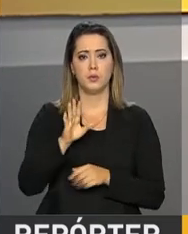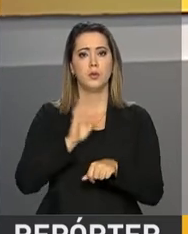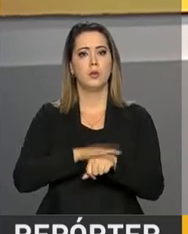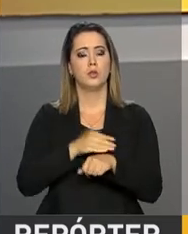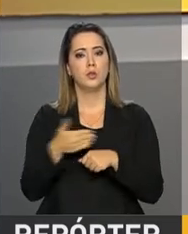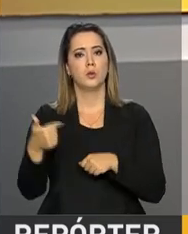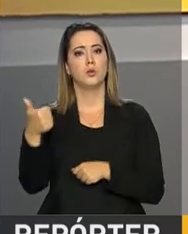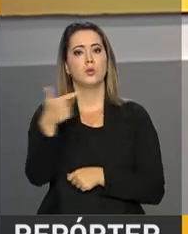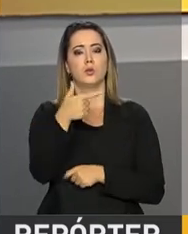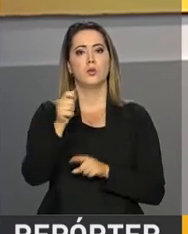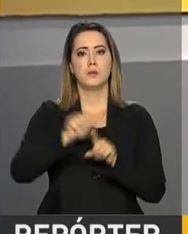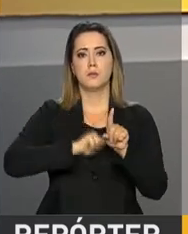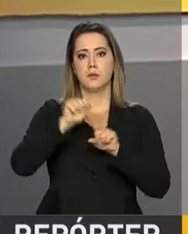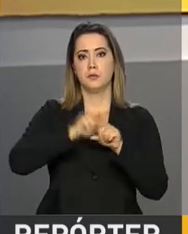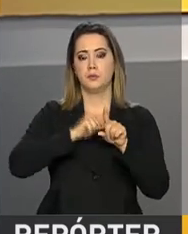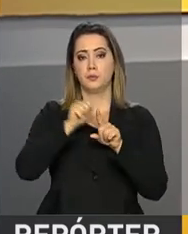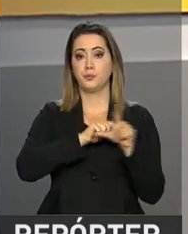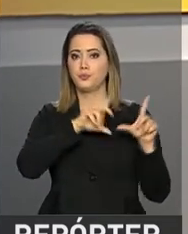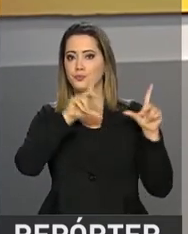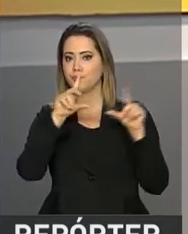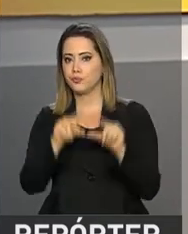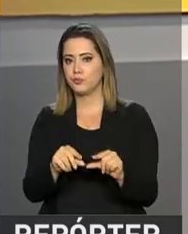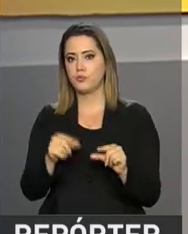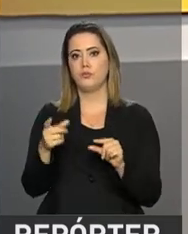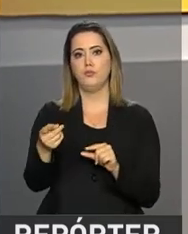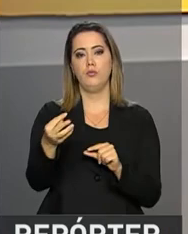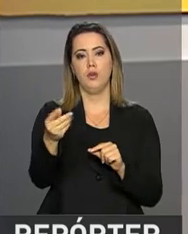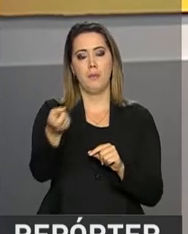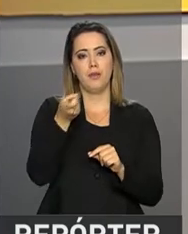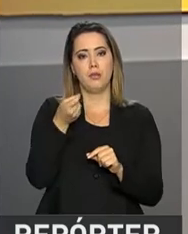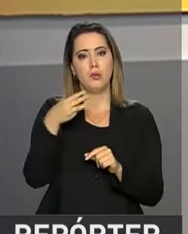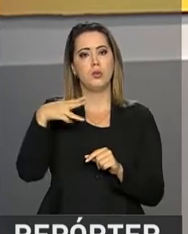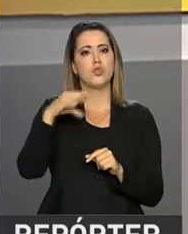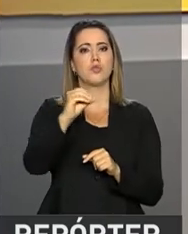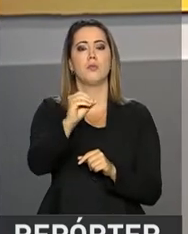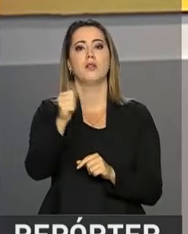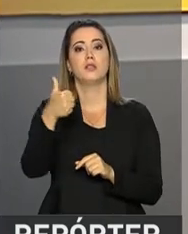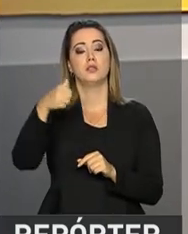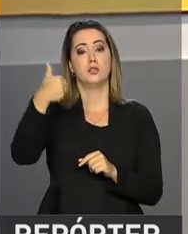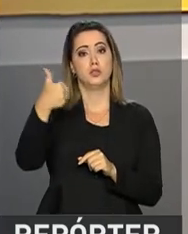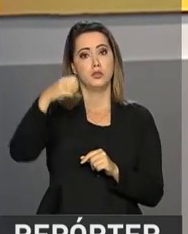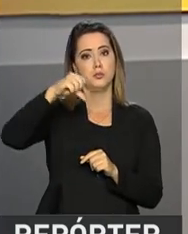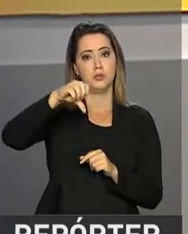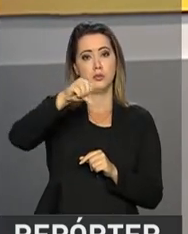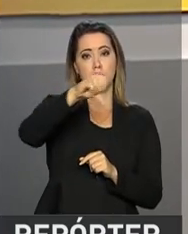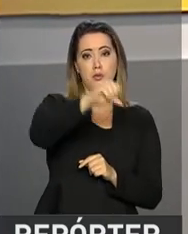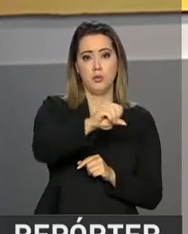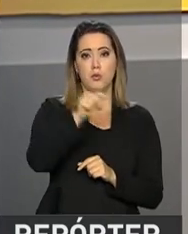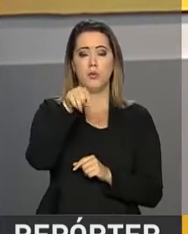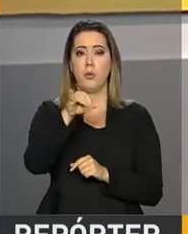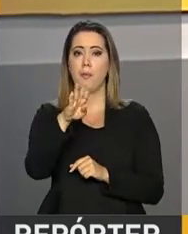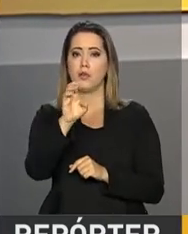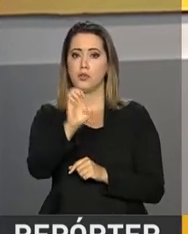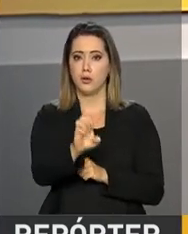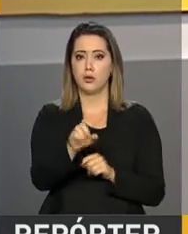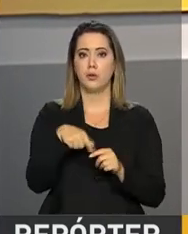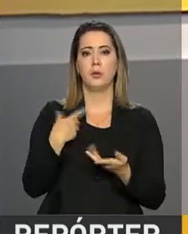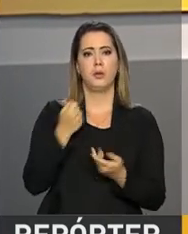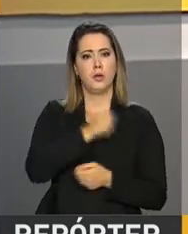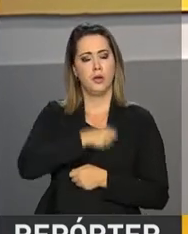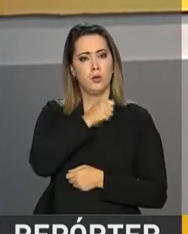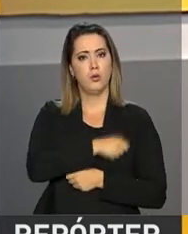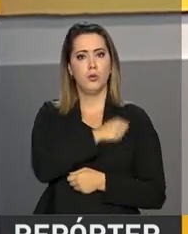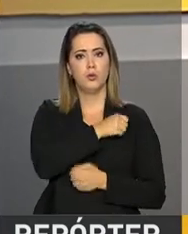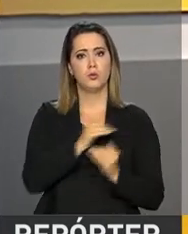período de 12 meses a menor taxa desde março de 1999 segundo o ibge em agosto